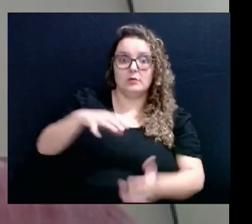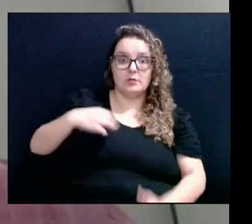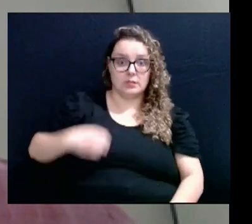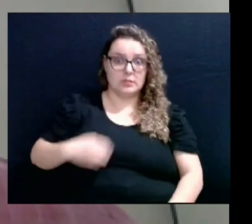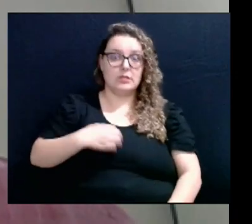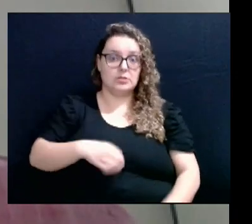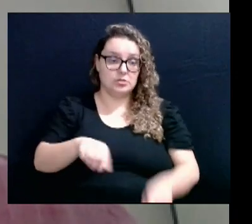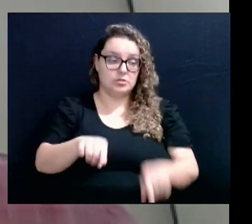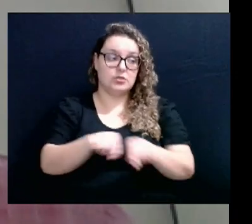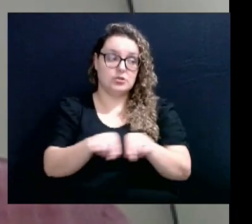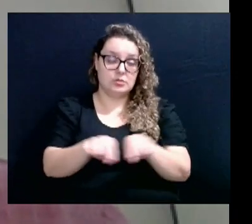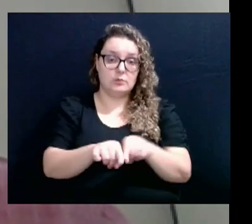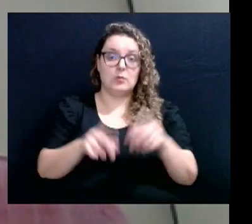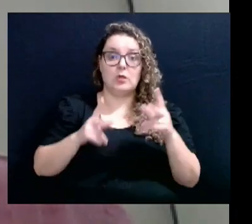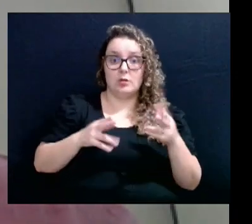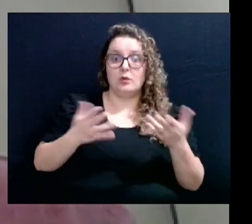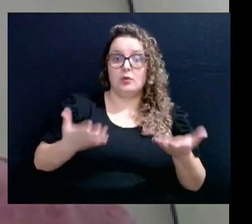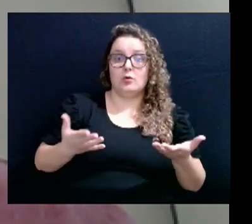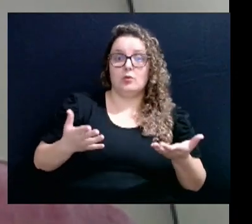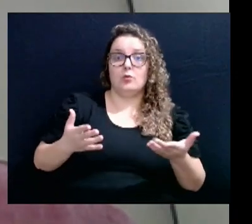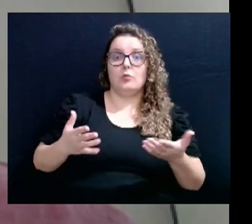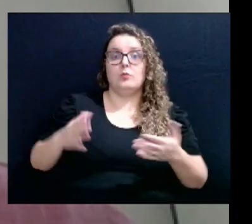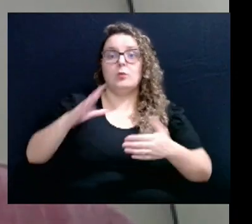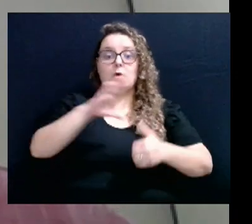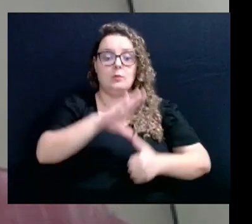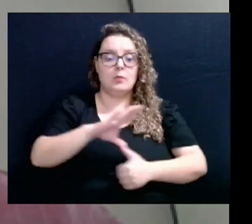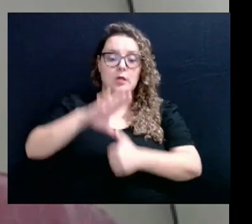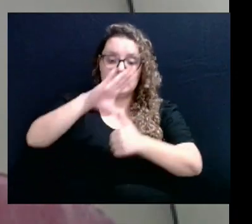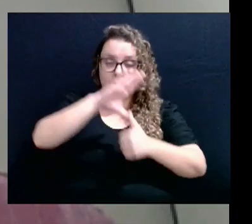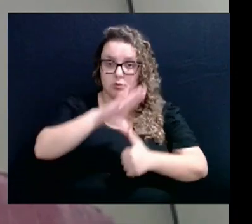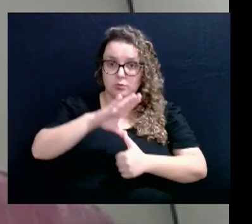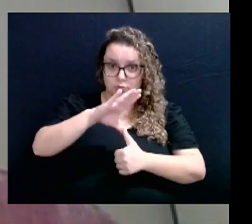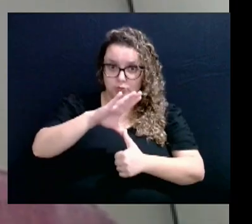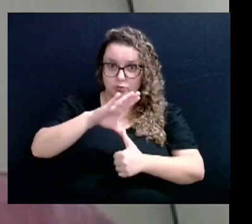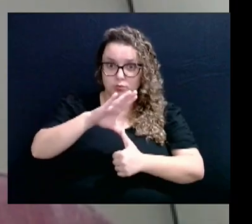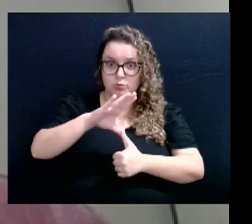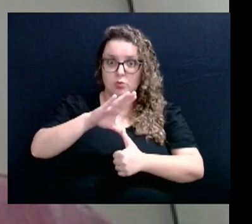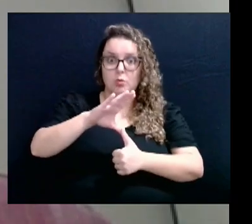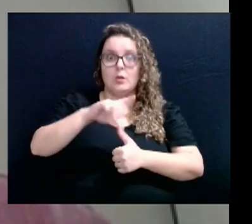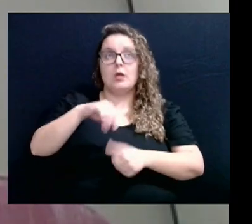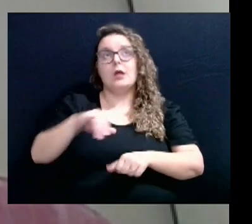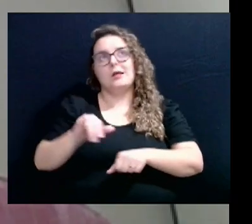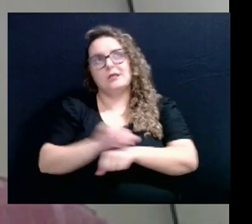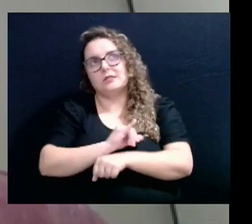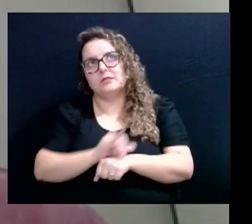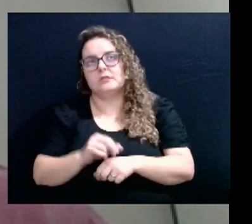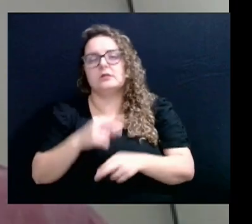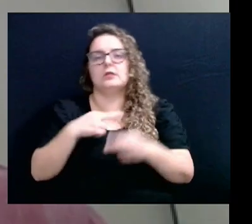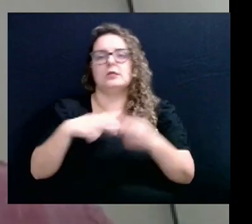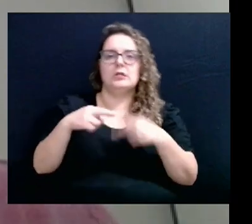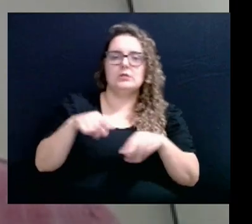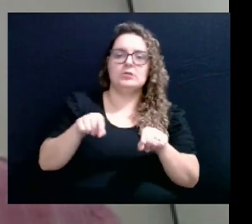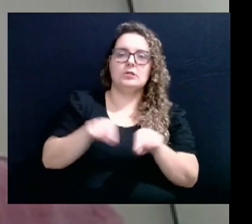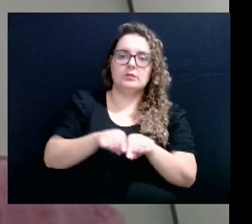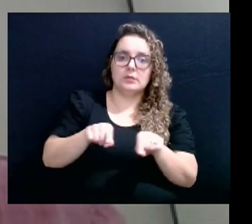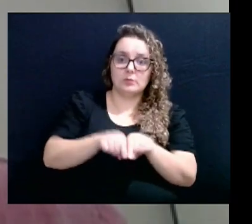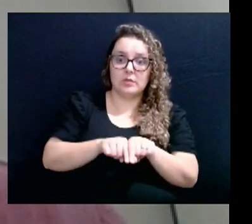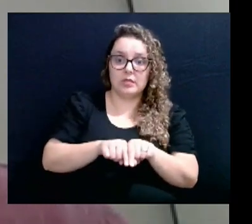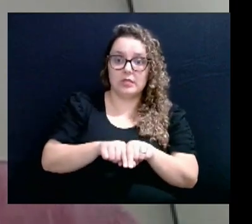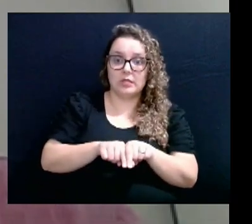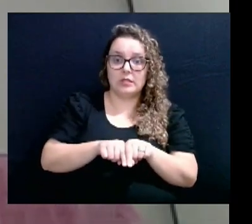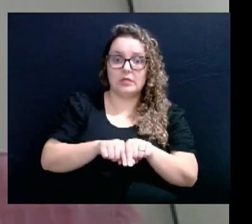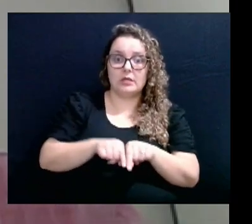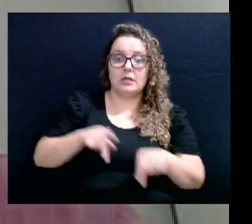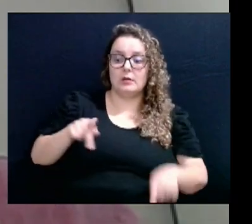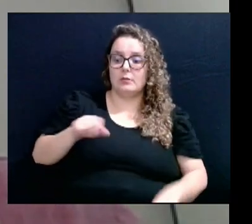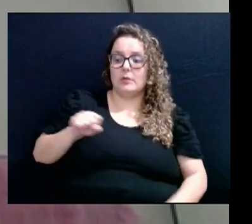No caso da América do Sul, esse mecanismo ele frequentemente está associado também com a passagem de frentes